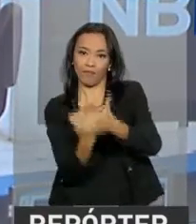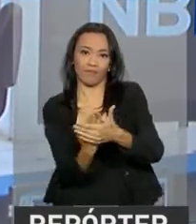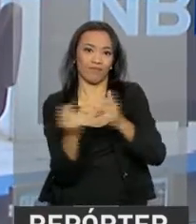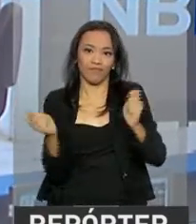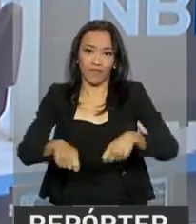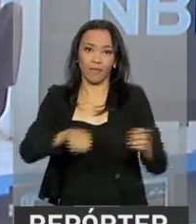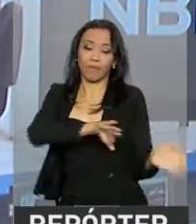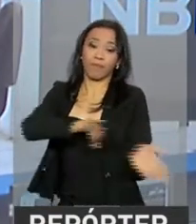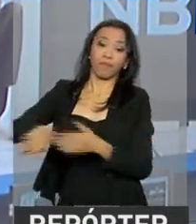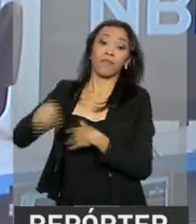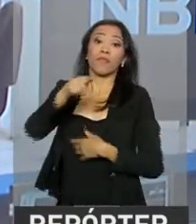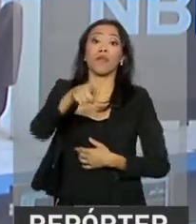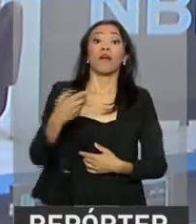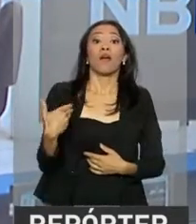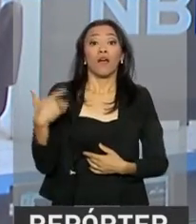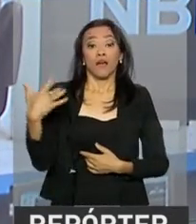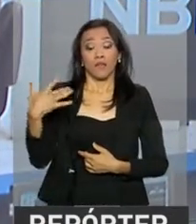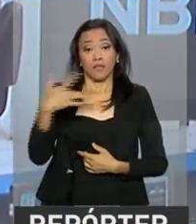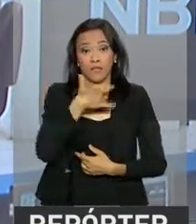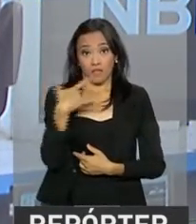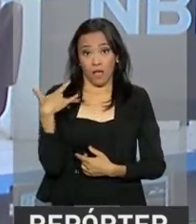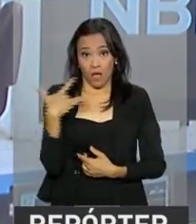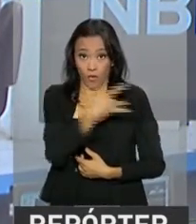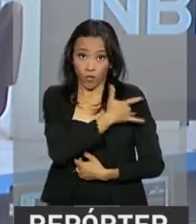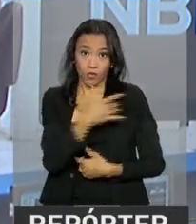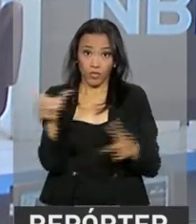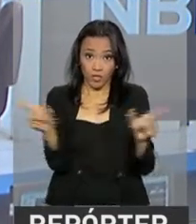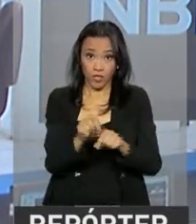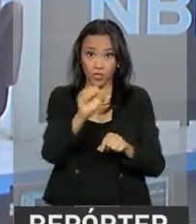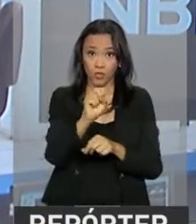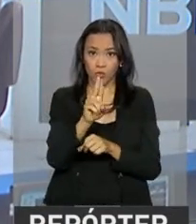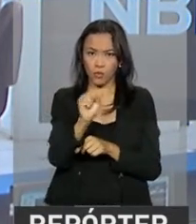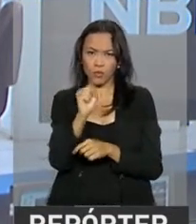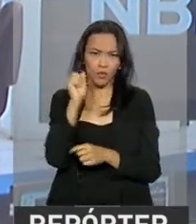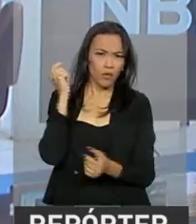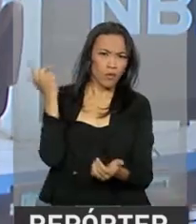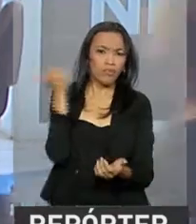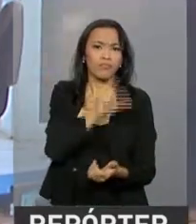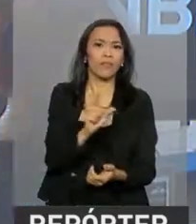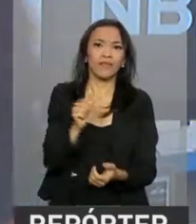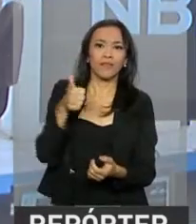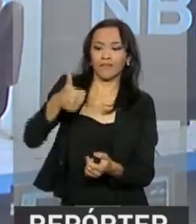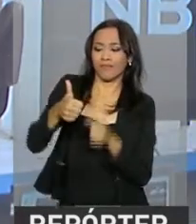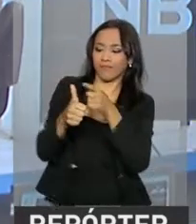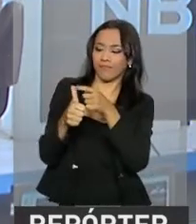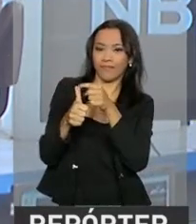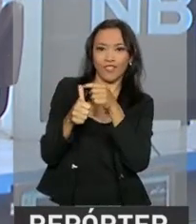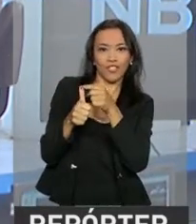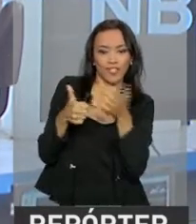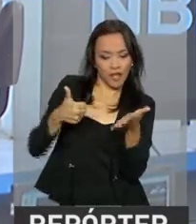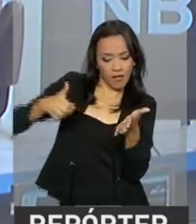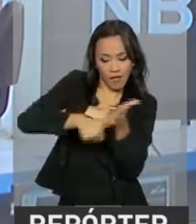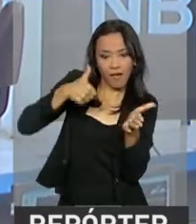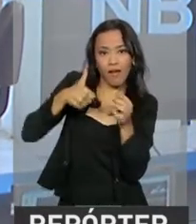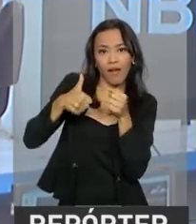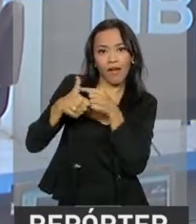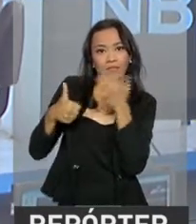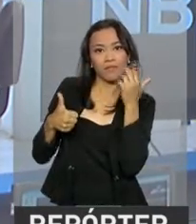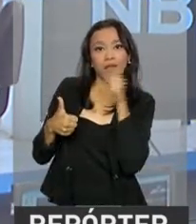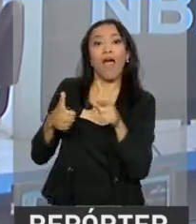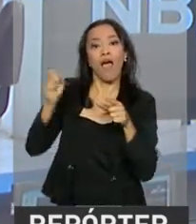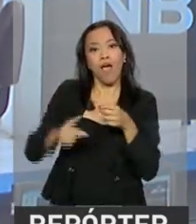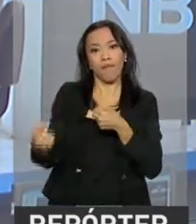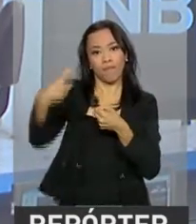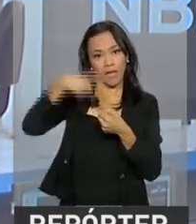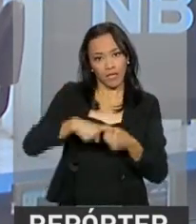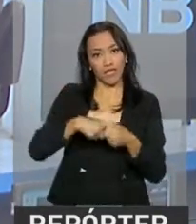Único de Saúde vão ser identificados pela digital. A medida será feita a partir de uma parceria entre o governo